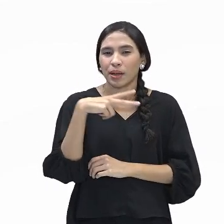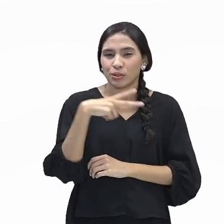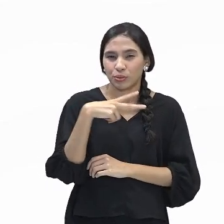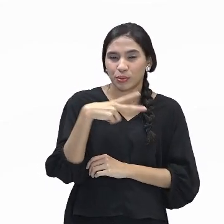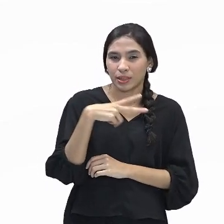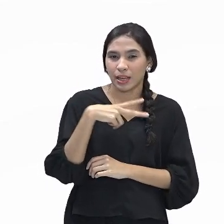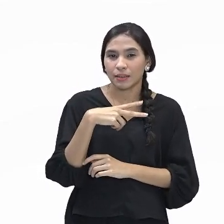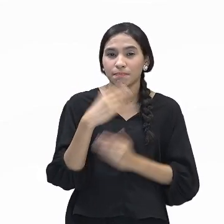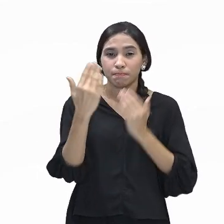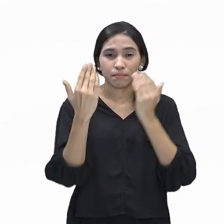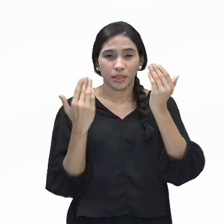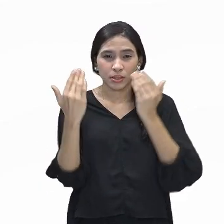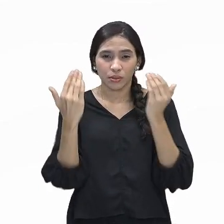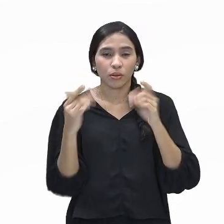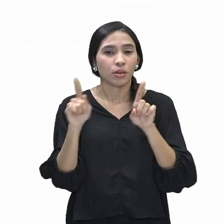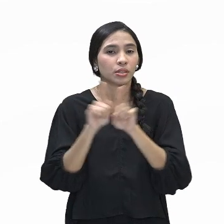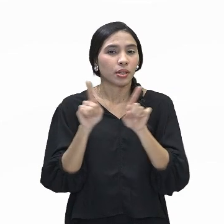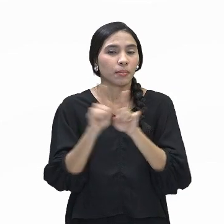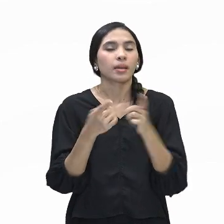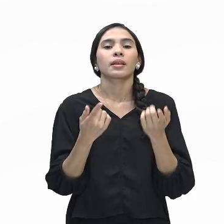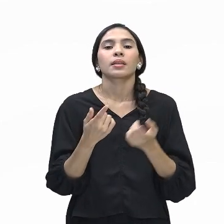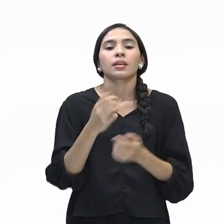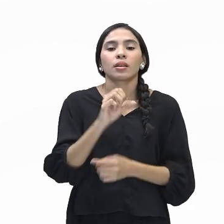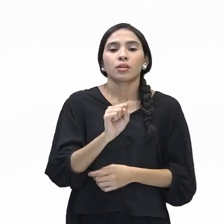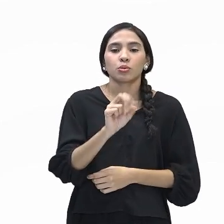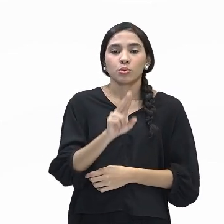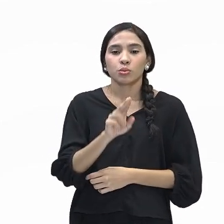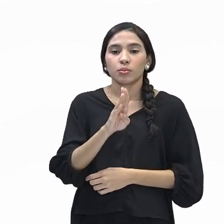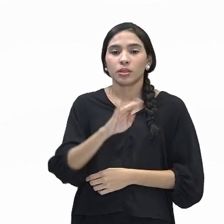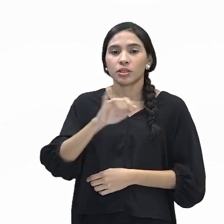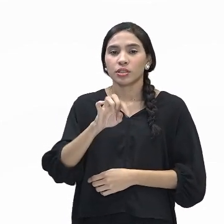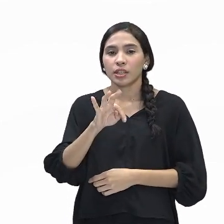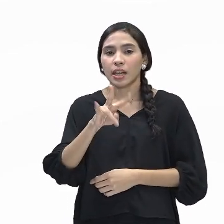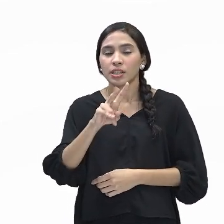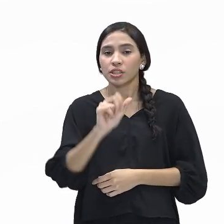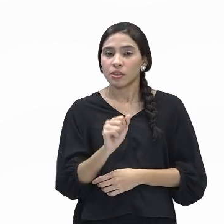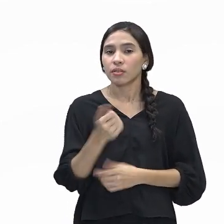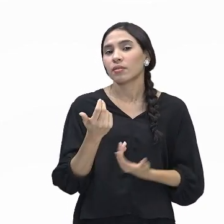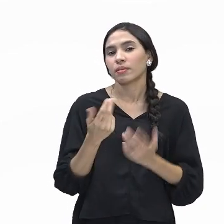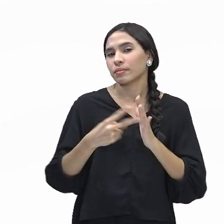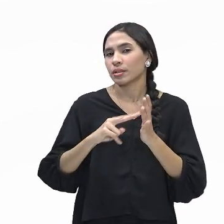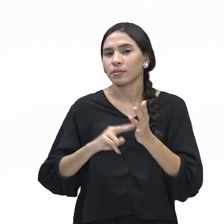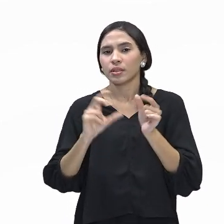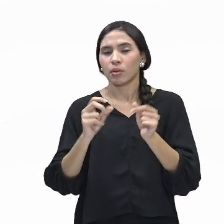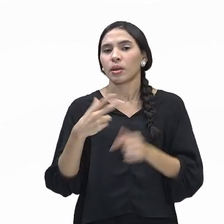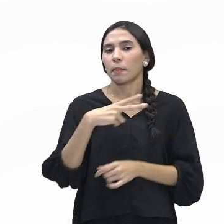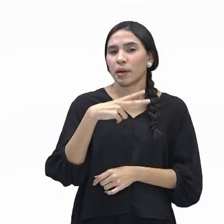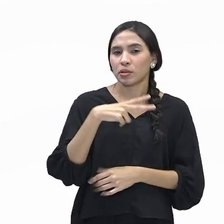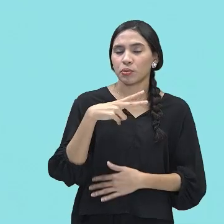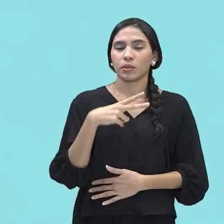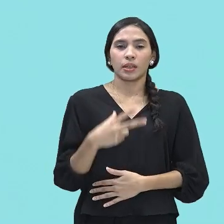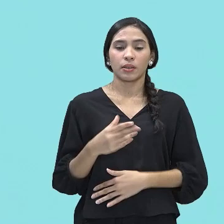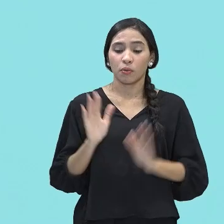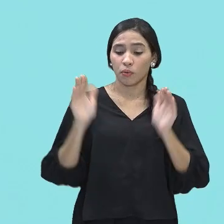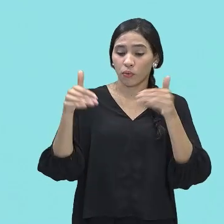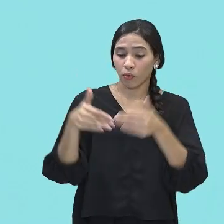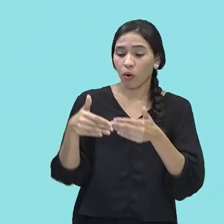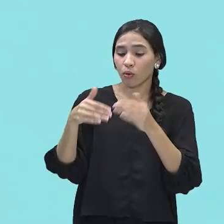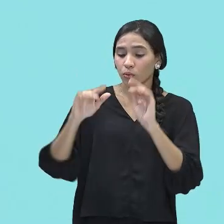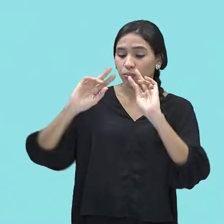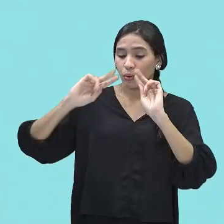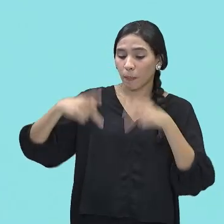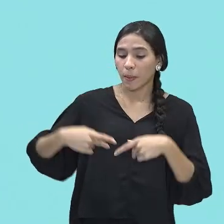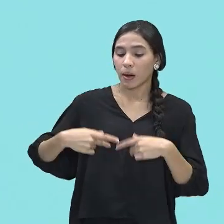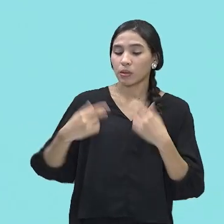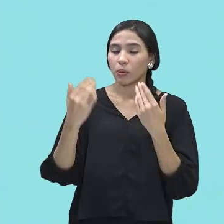subjetiva. Né? Então, vejo aí que aí vai focar mais para o lado do humano, do personagem, certo? Eles vão focar o lado